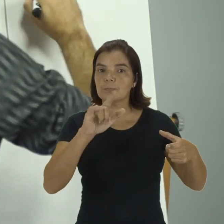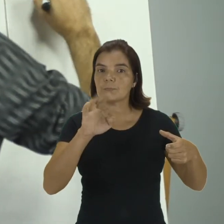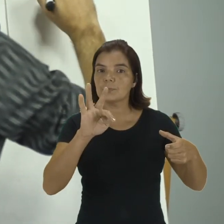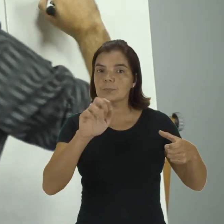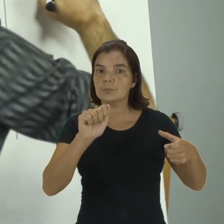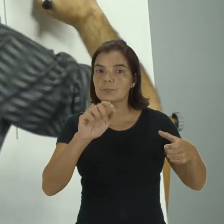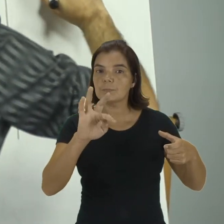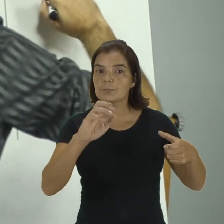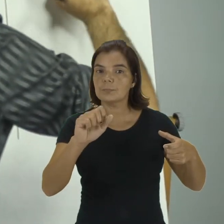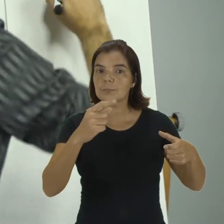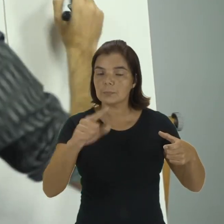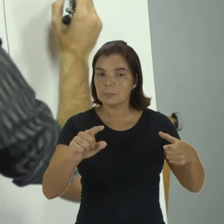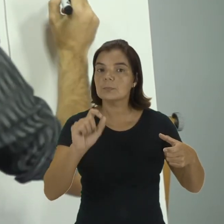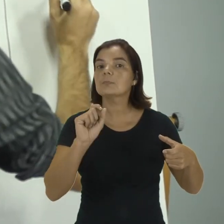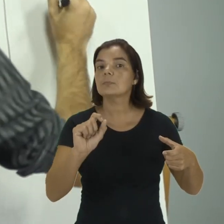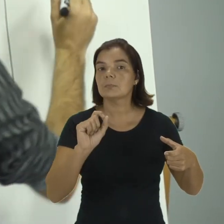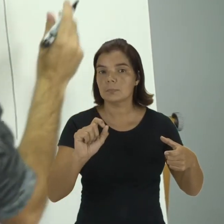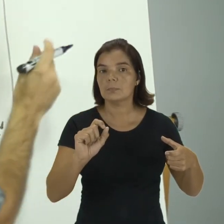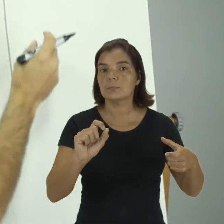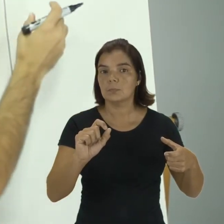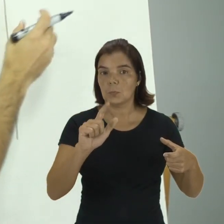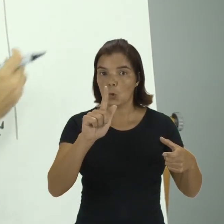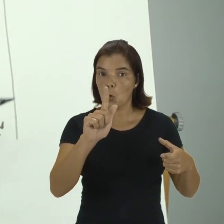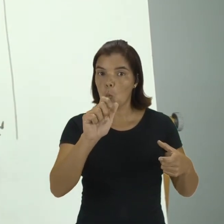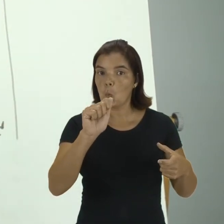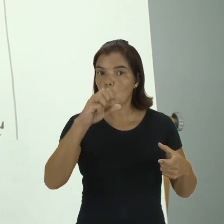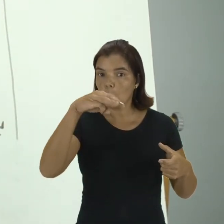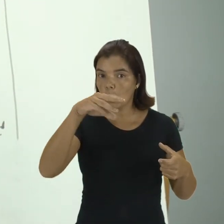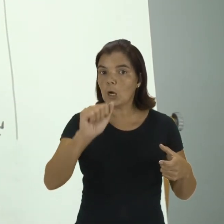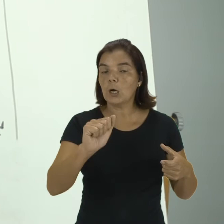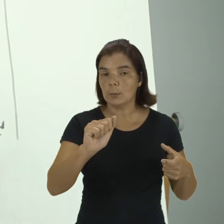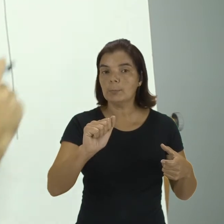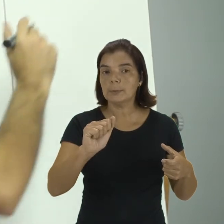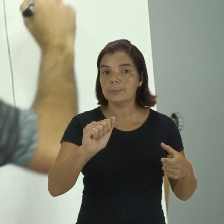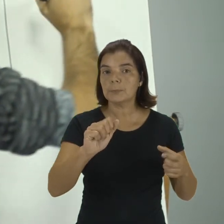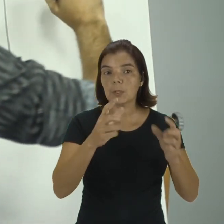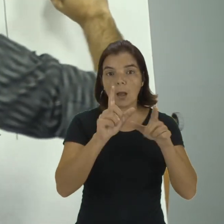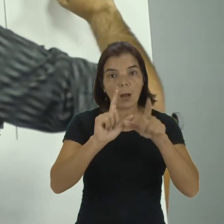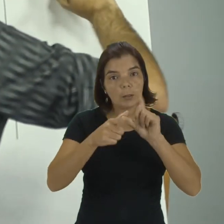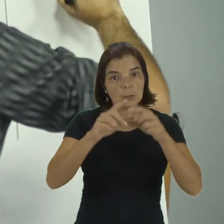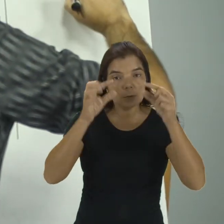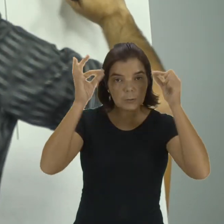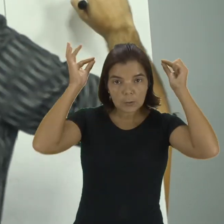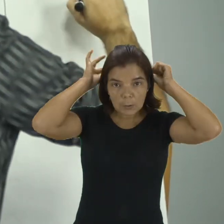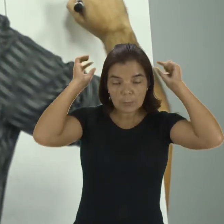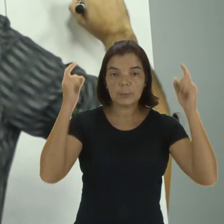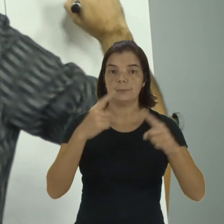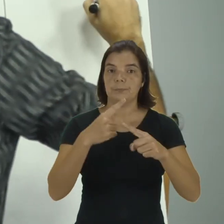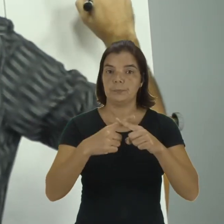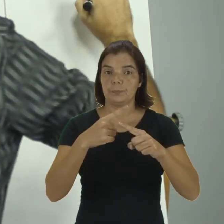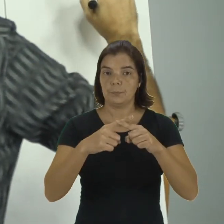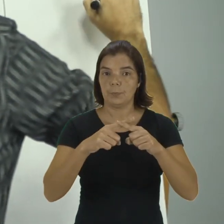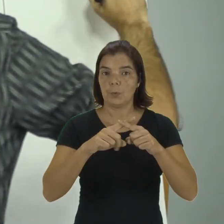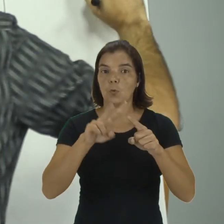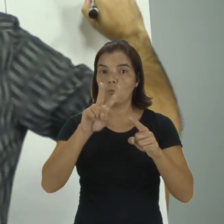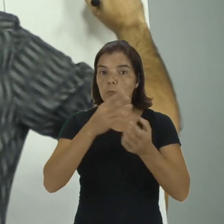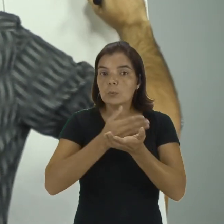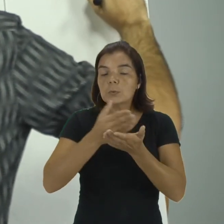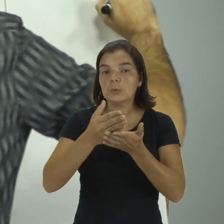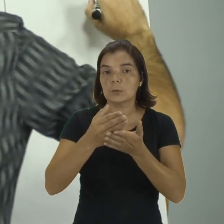nada mais é do que o gama, essa letrinha grega, tá aqui o valor dela, vezes o volume